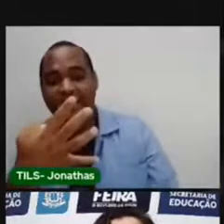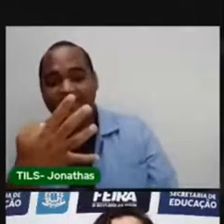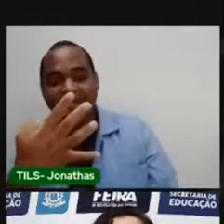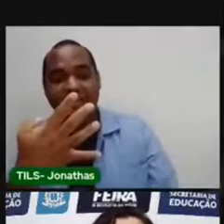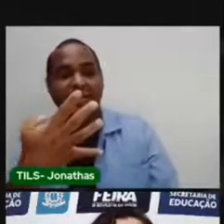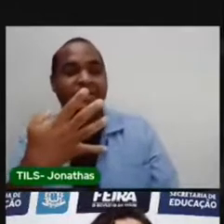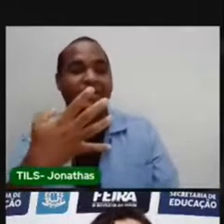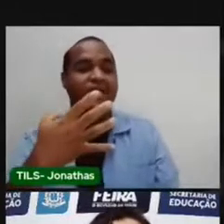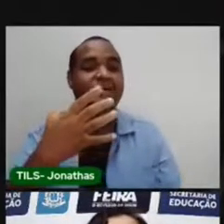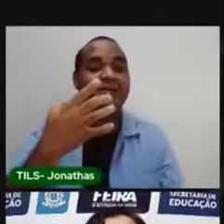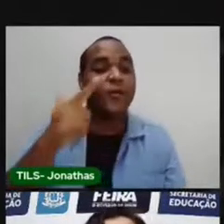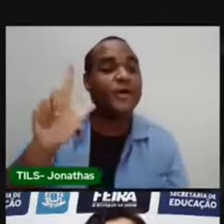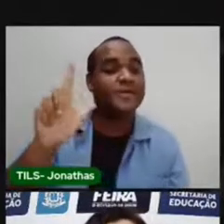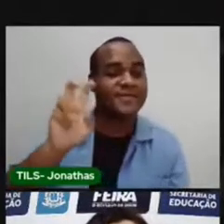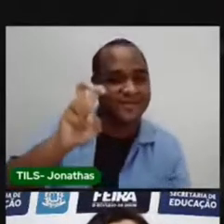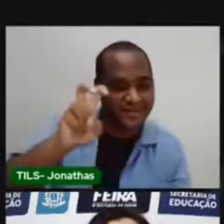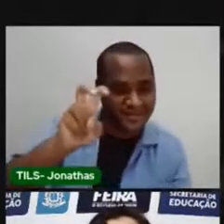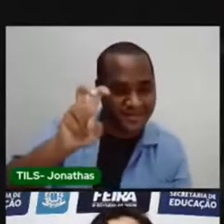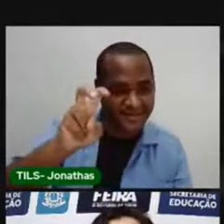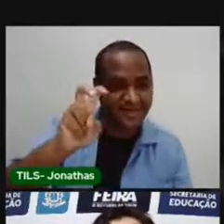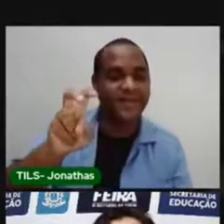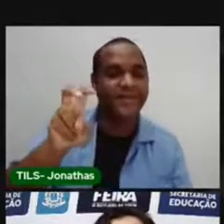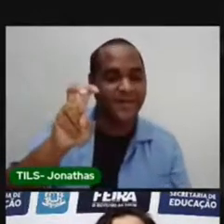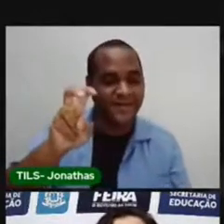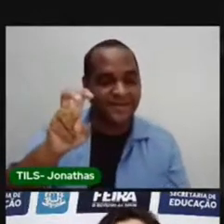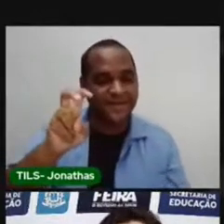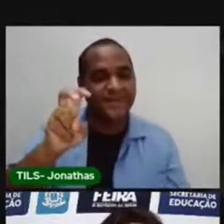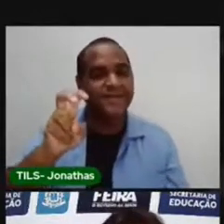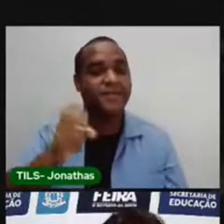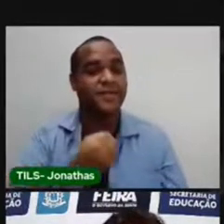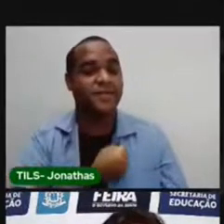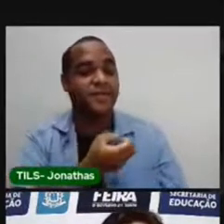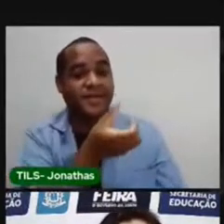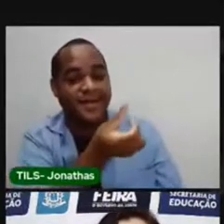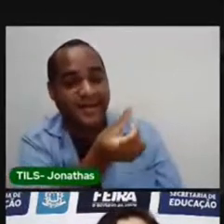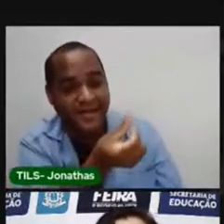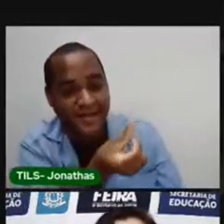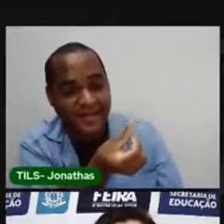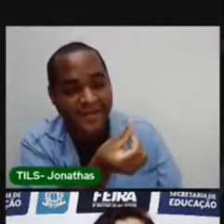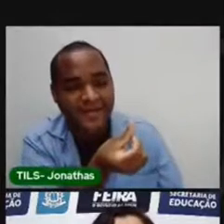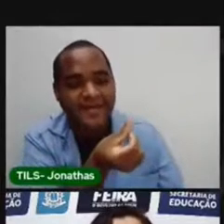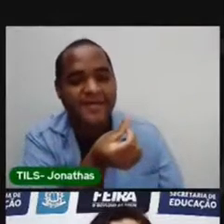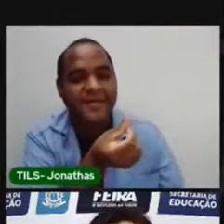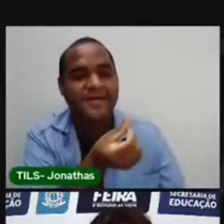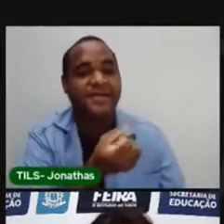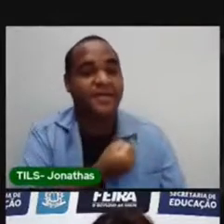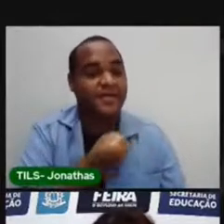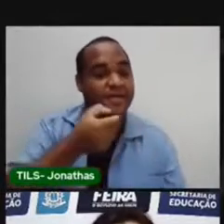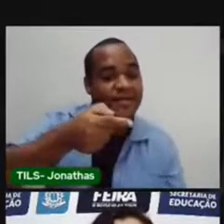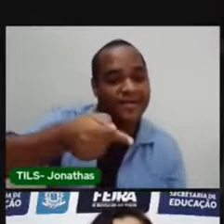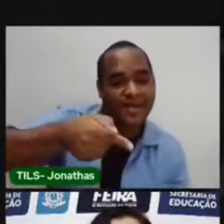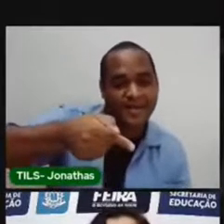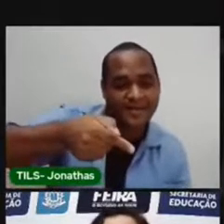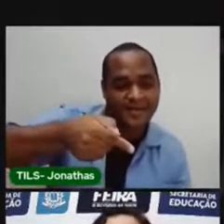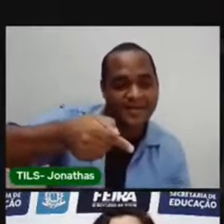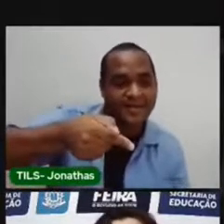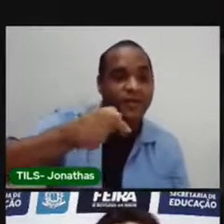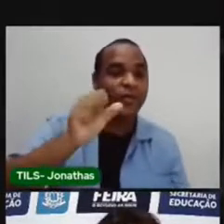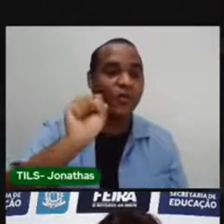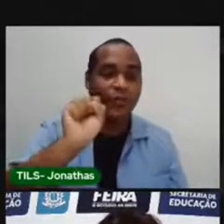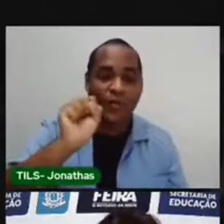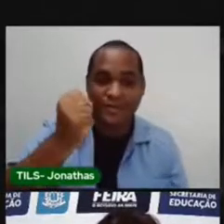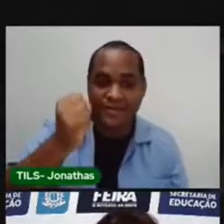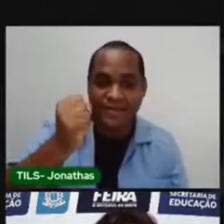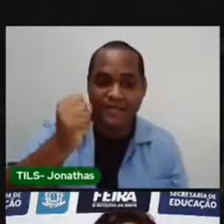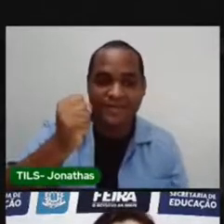4, qual o próximo? 5, número 6, número 7,